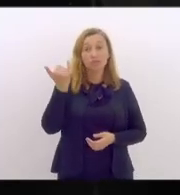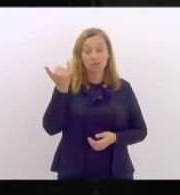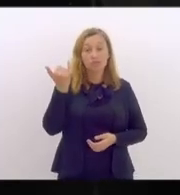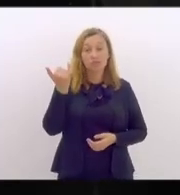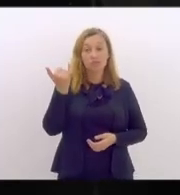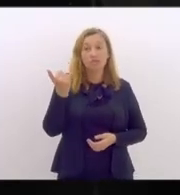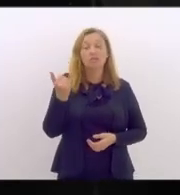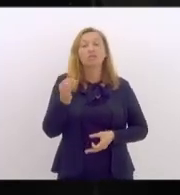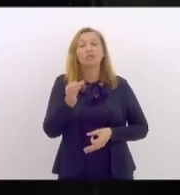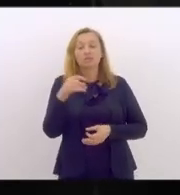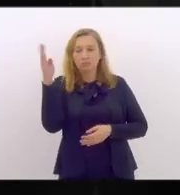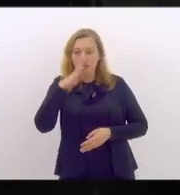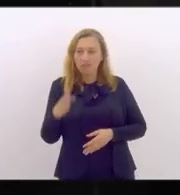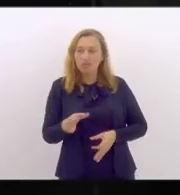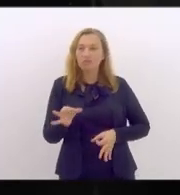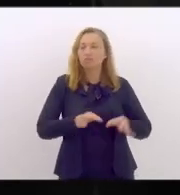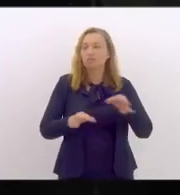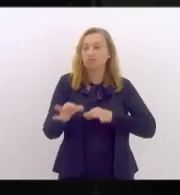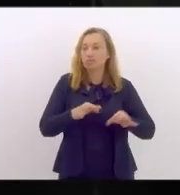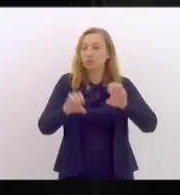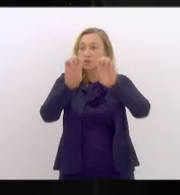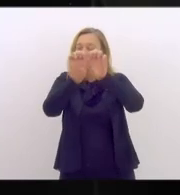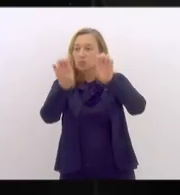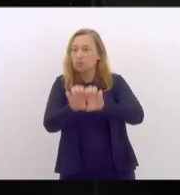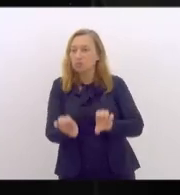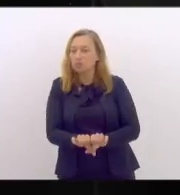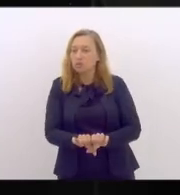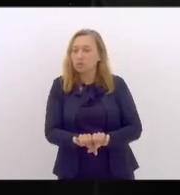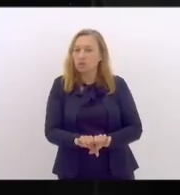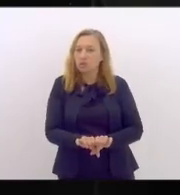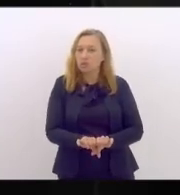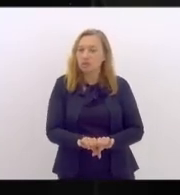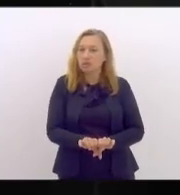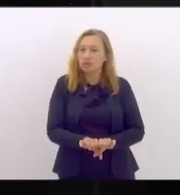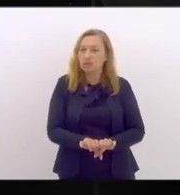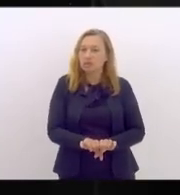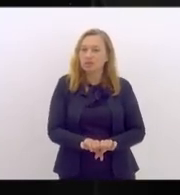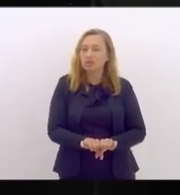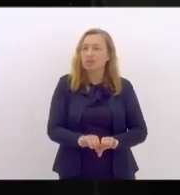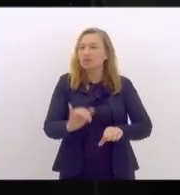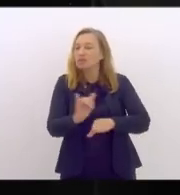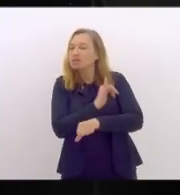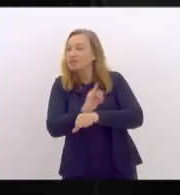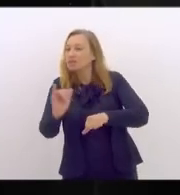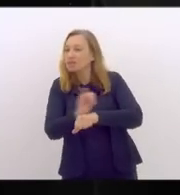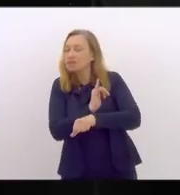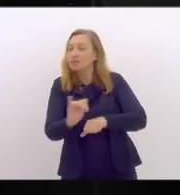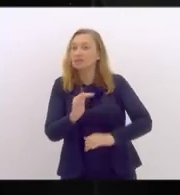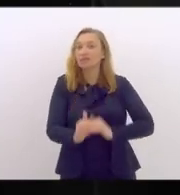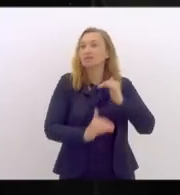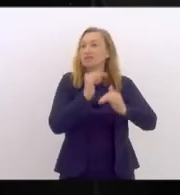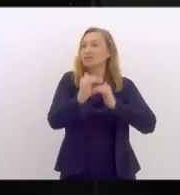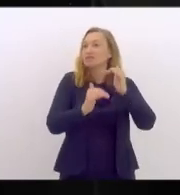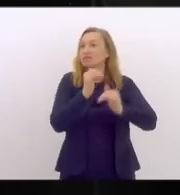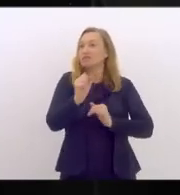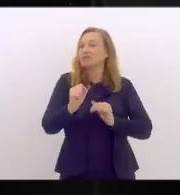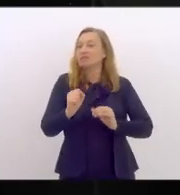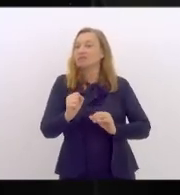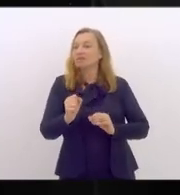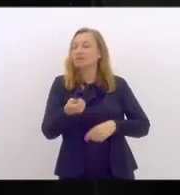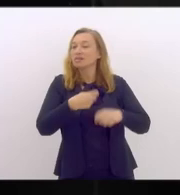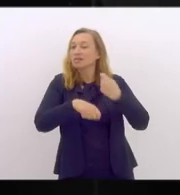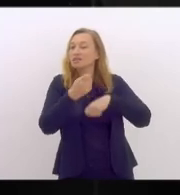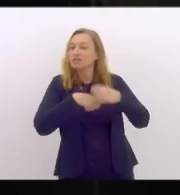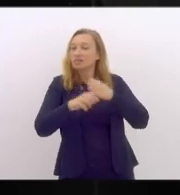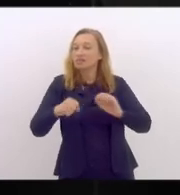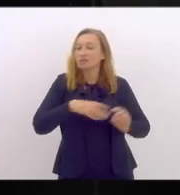tenha um planejamento estruturante né a gente fala tanto aquilo que fala de um plano estratégico de desenvolvimento econômico social para o Rio de Janeiro tem que